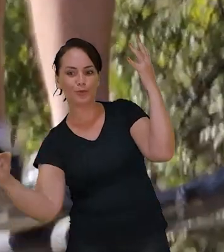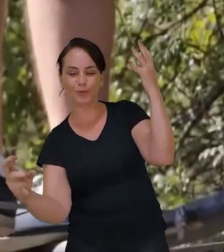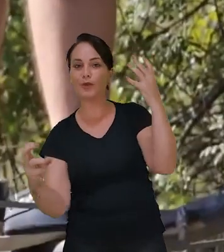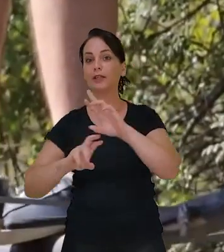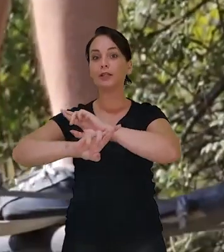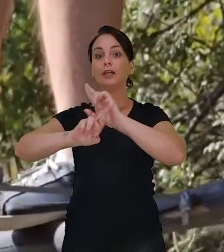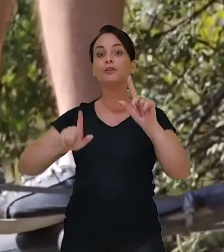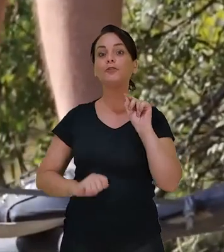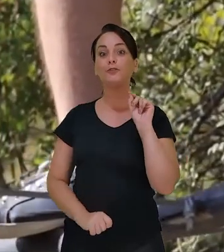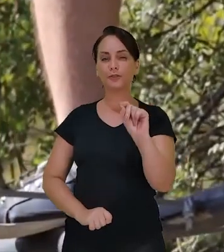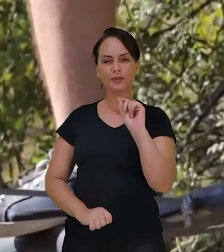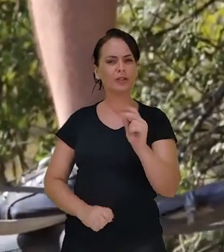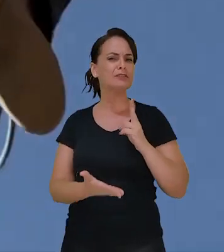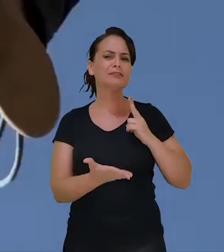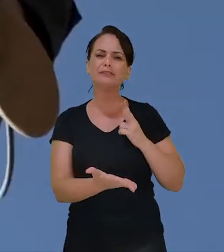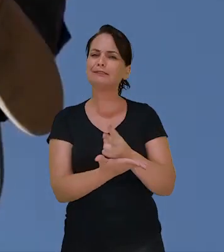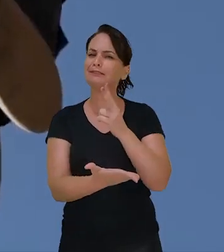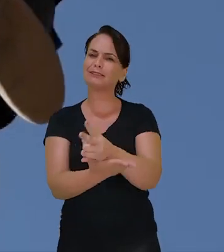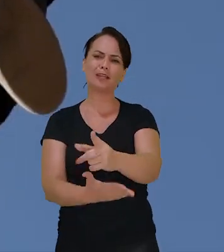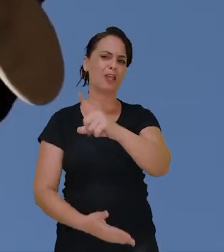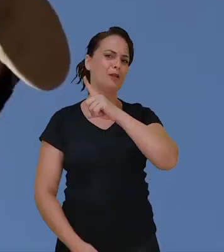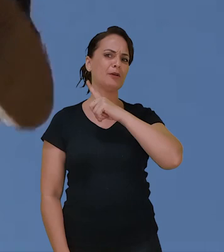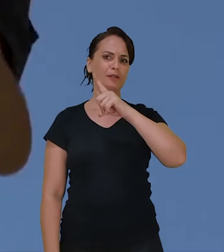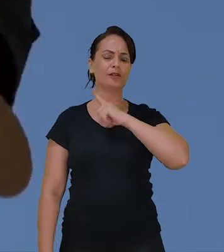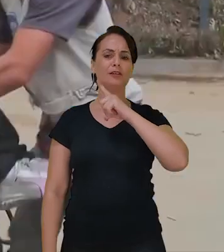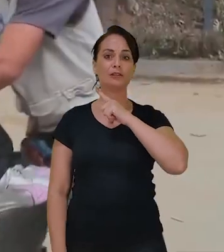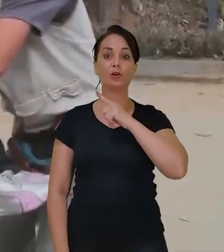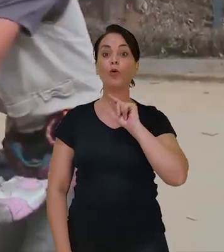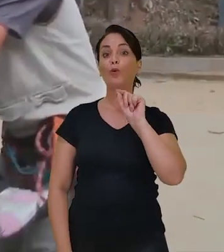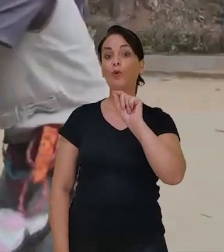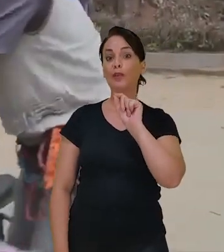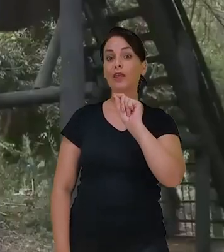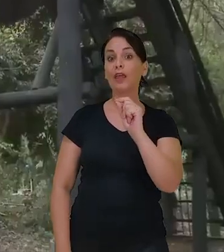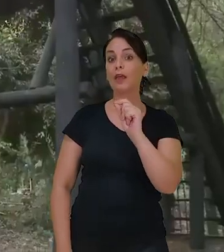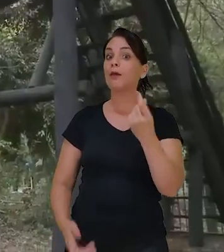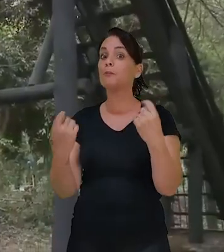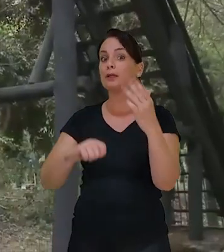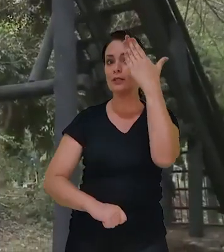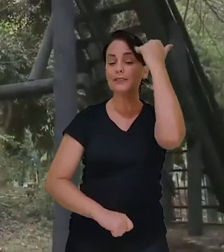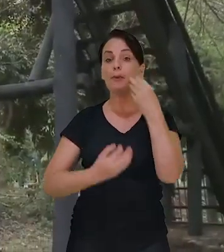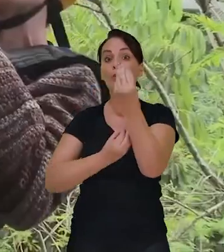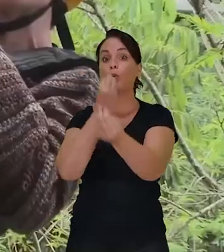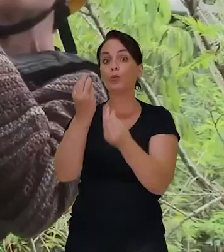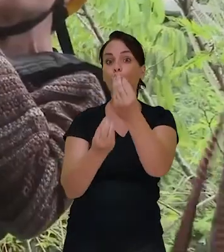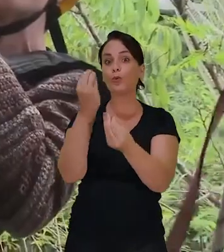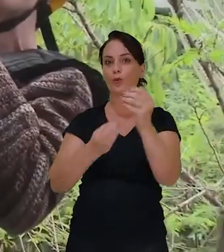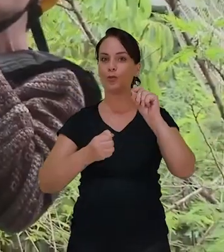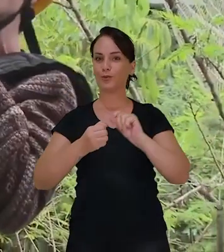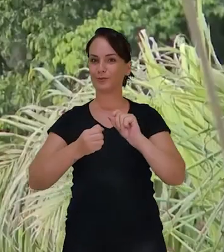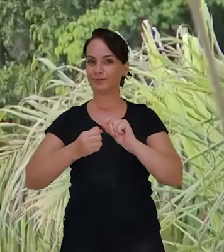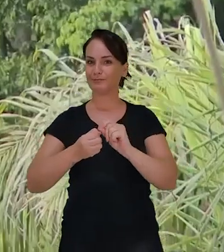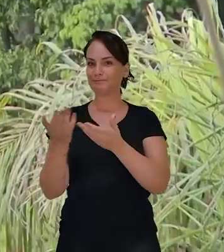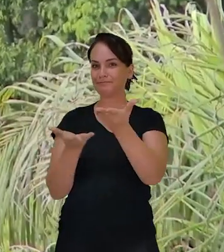As diferenças sempre vão existir. A questão é como a gente trata elas.